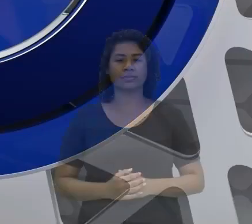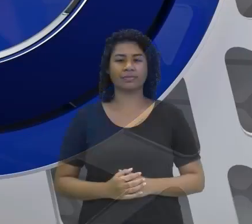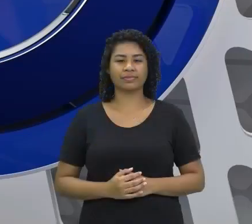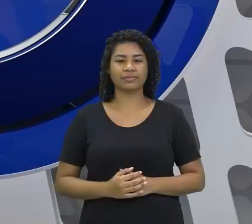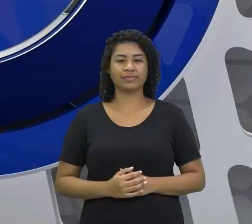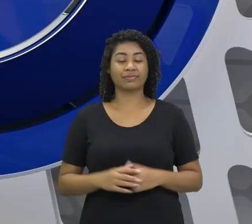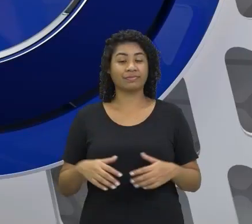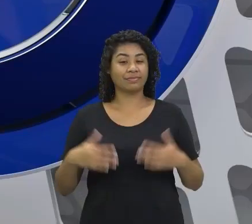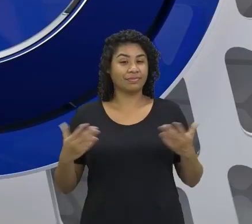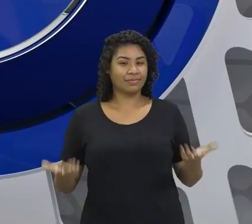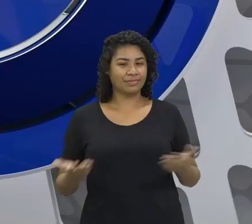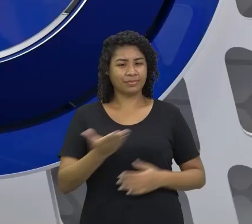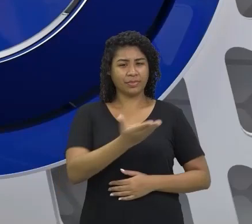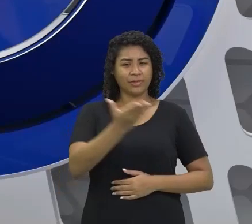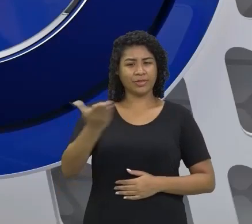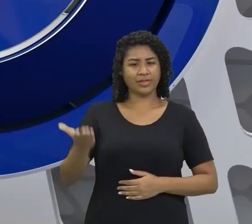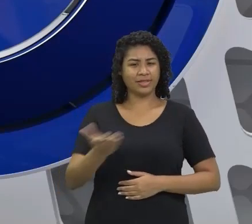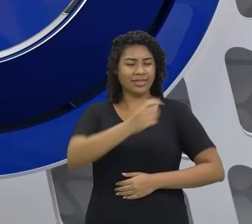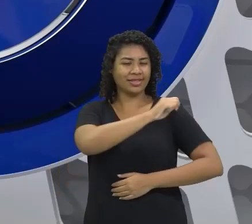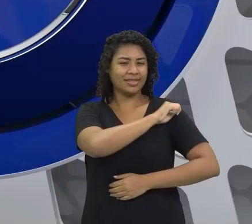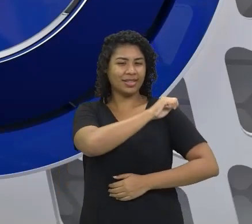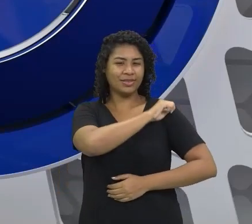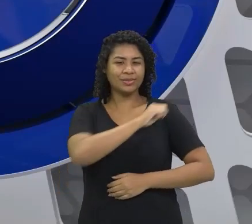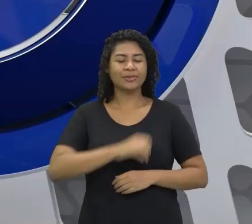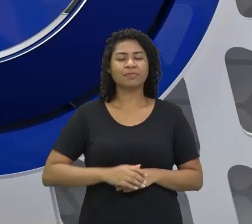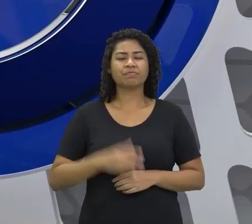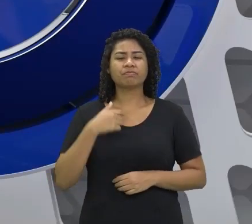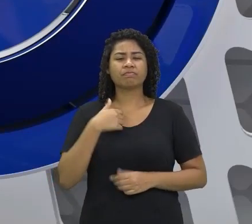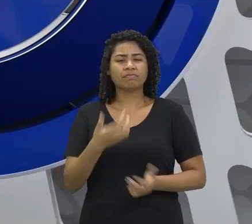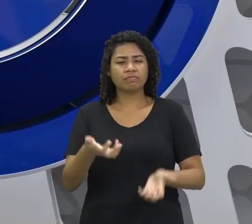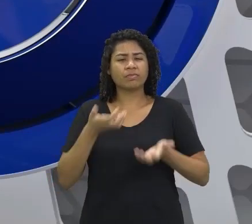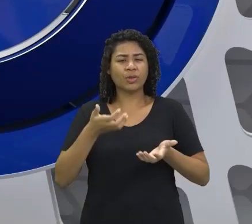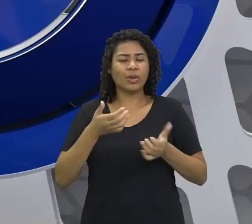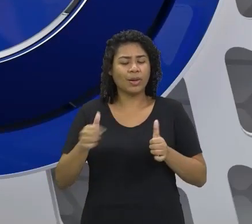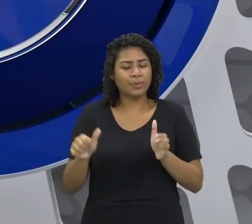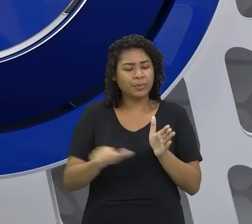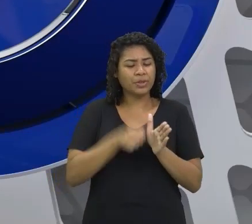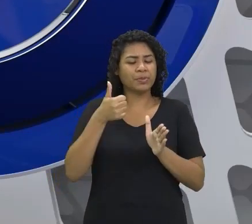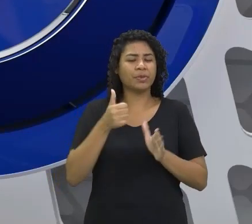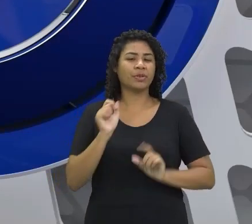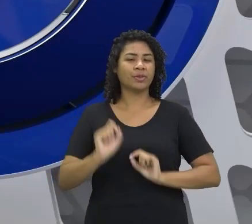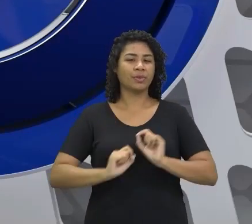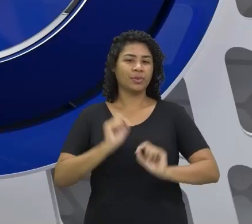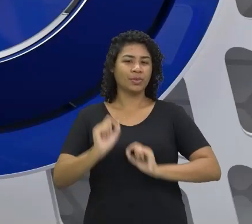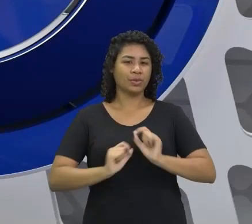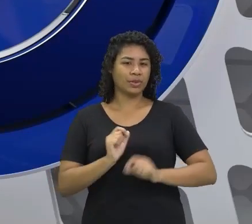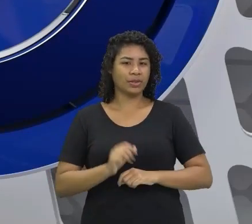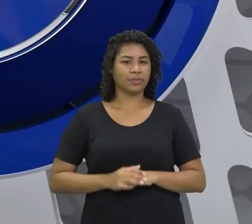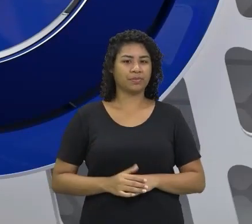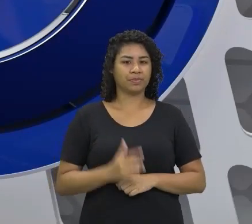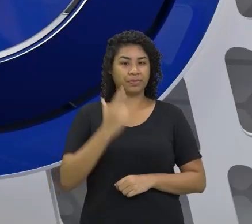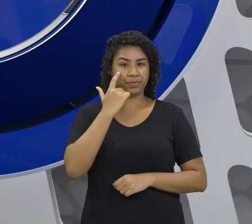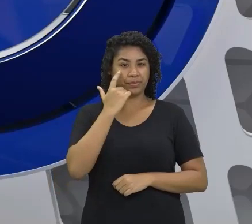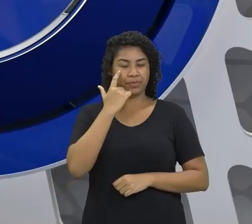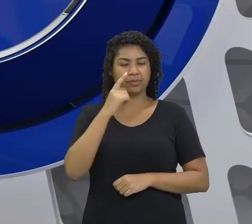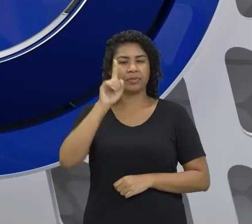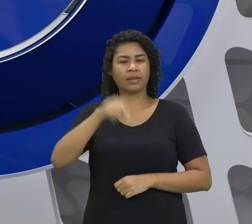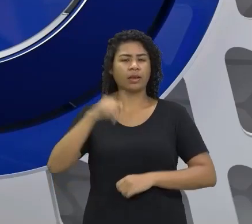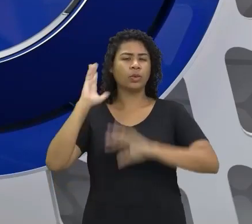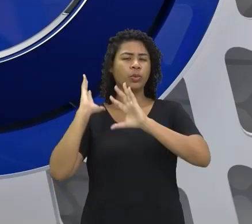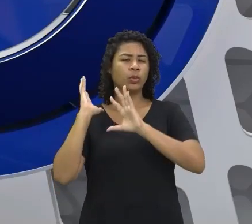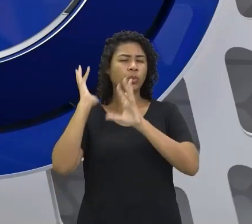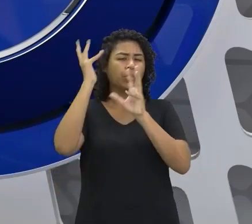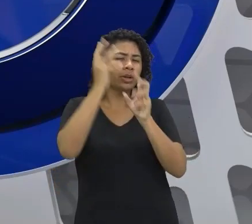Então, meu caro aluno, minha cara aluna, quero nesse primeiro momento fazer uma pequena